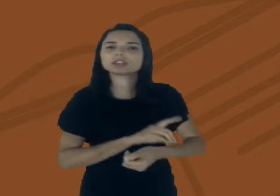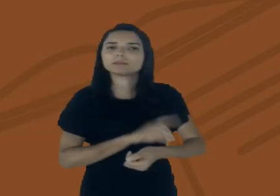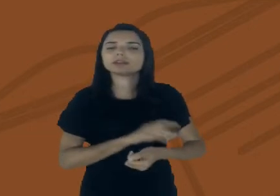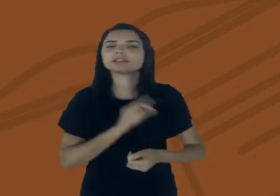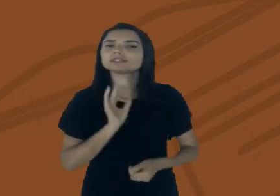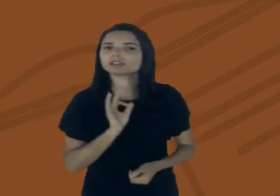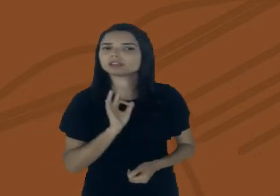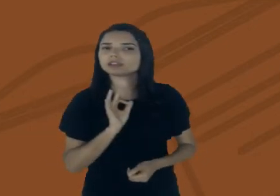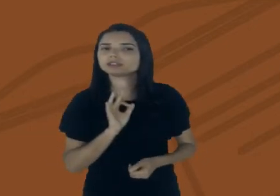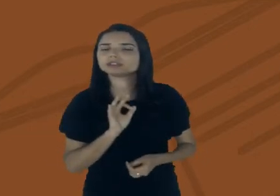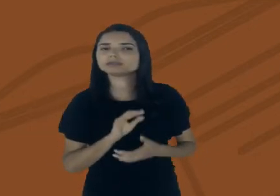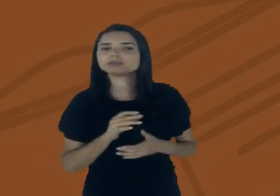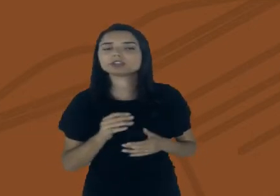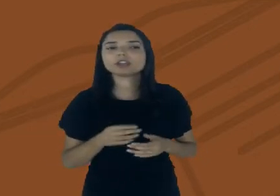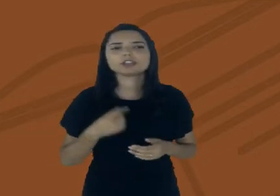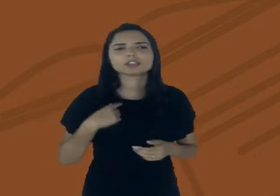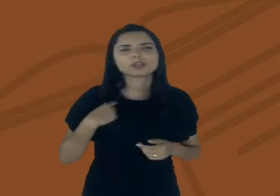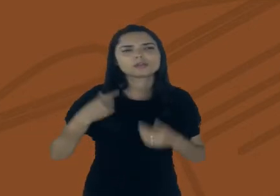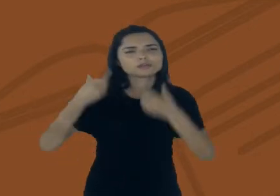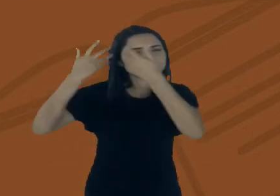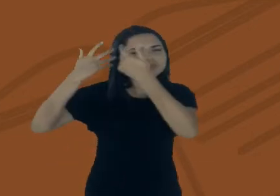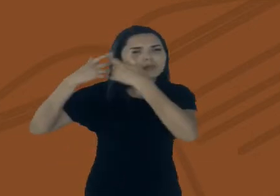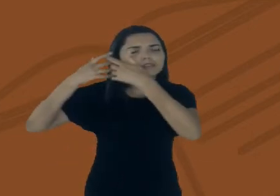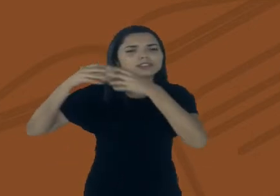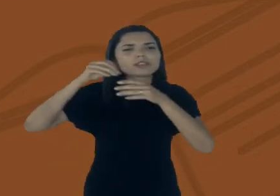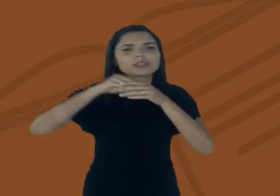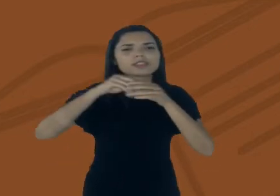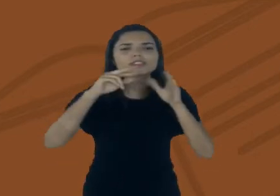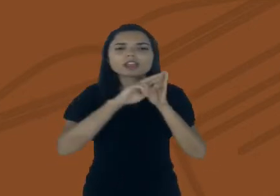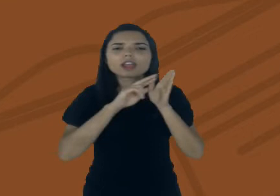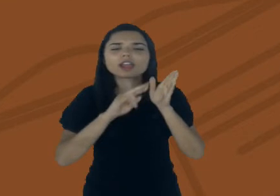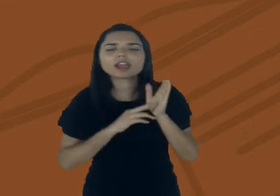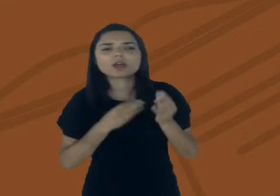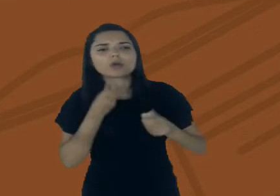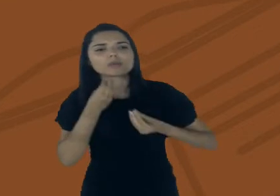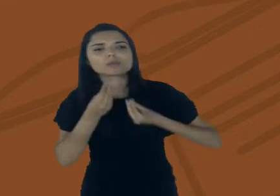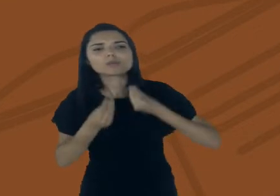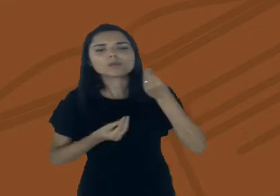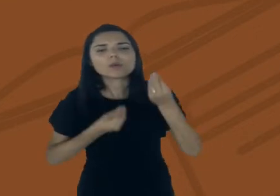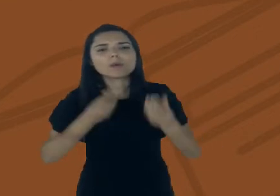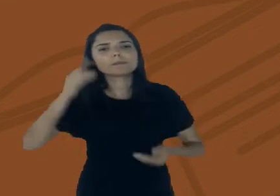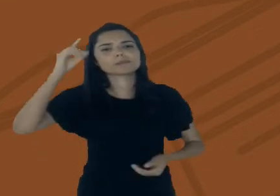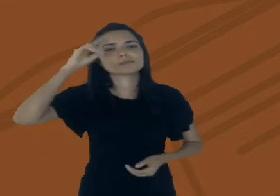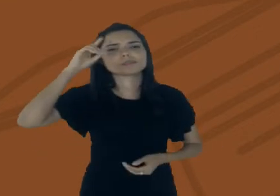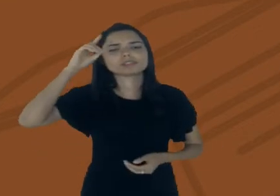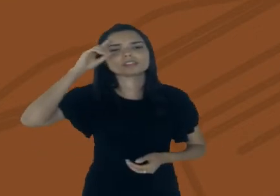pensar aí, dentro dessas regrinhas, como é que a gente vai seguir o nosso dia a dia, nossa vida